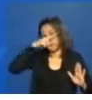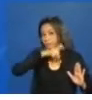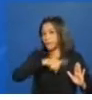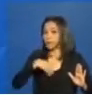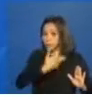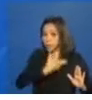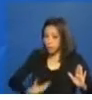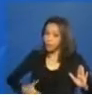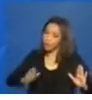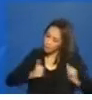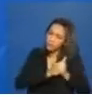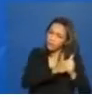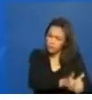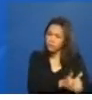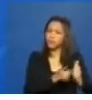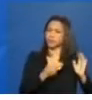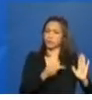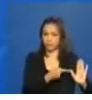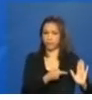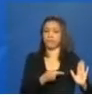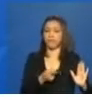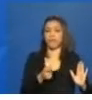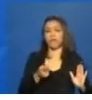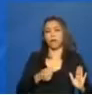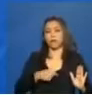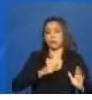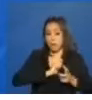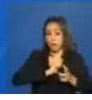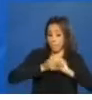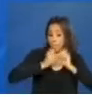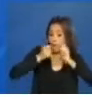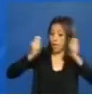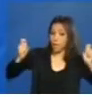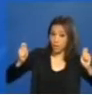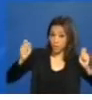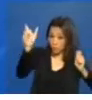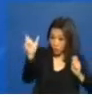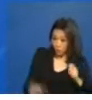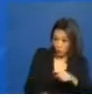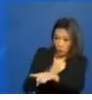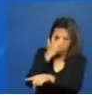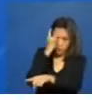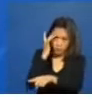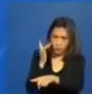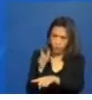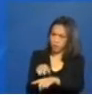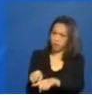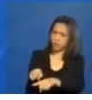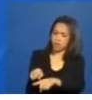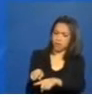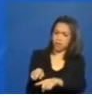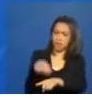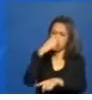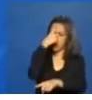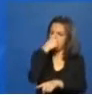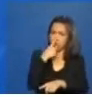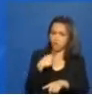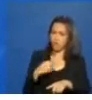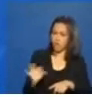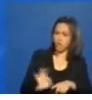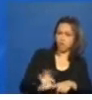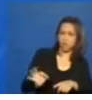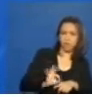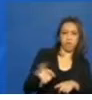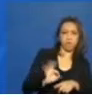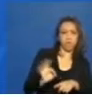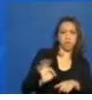foram cumpridos e que nenhum pagamento vai ser feito por uma pessoa que não esteja estritamente coberta